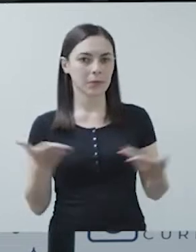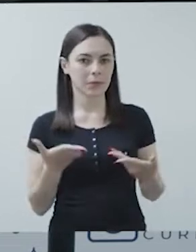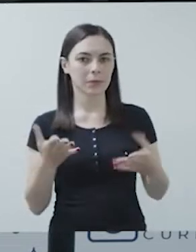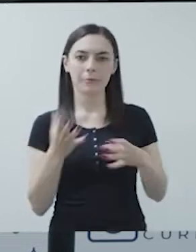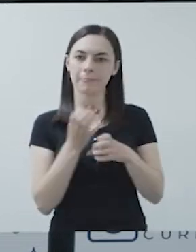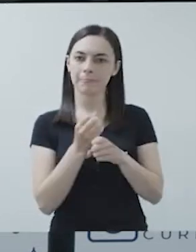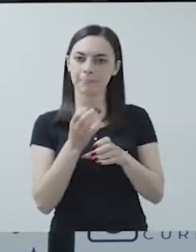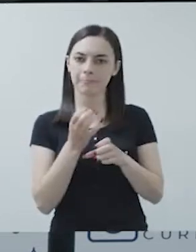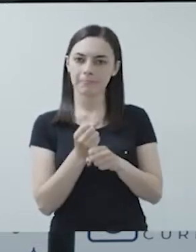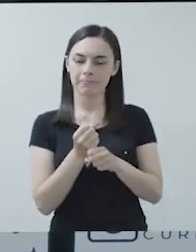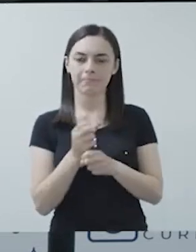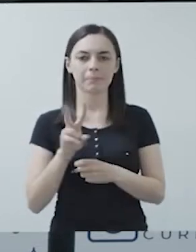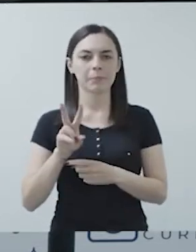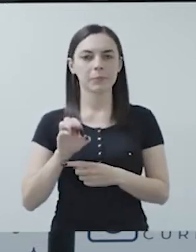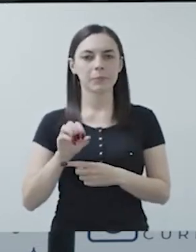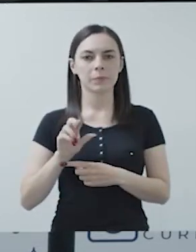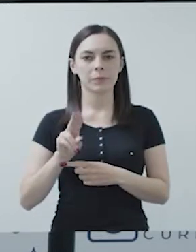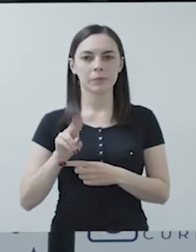o cálculo desse volume.